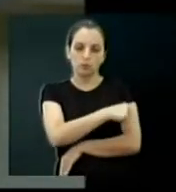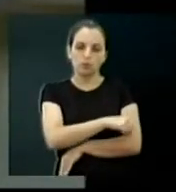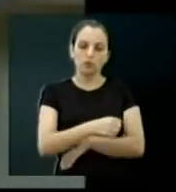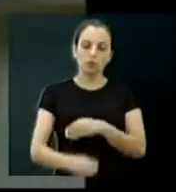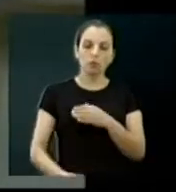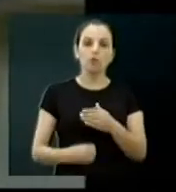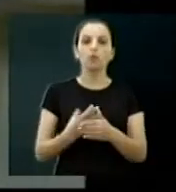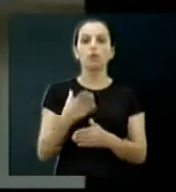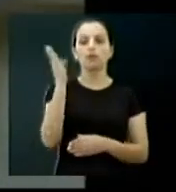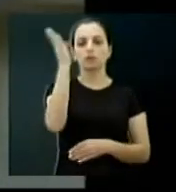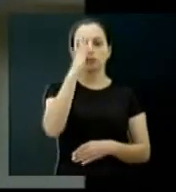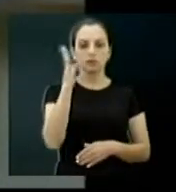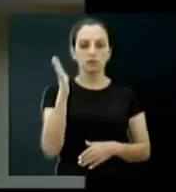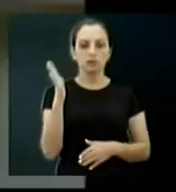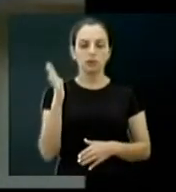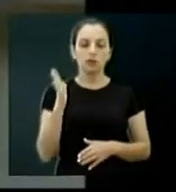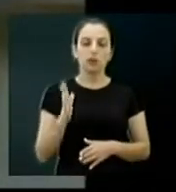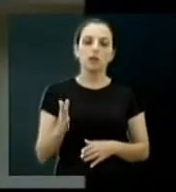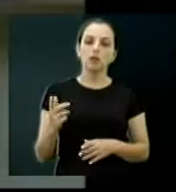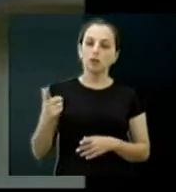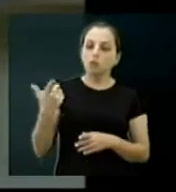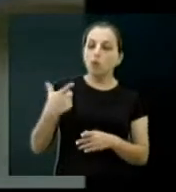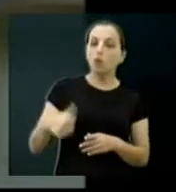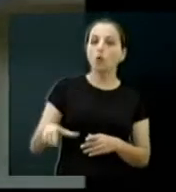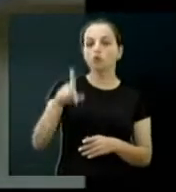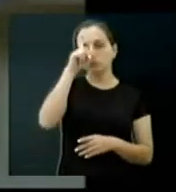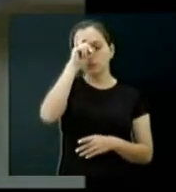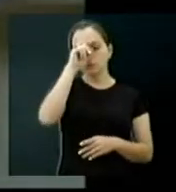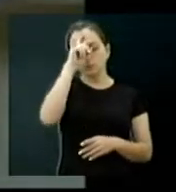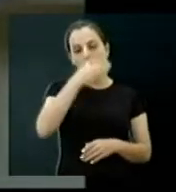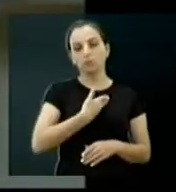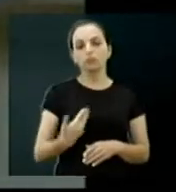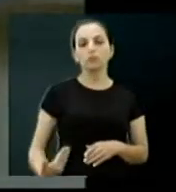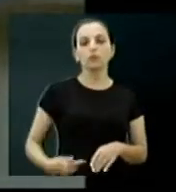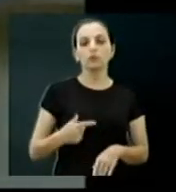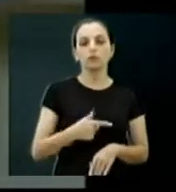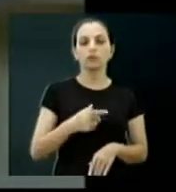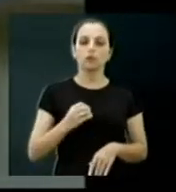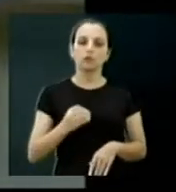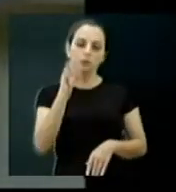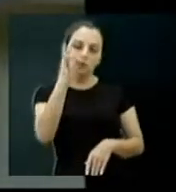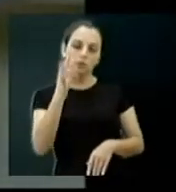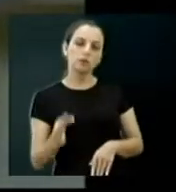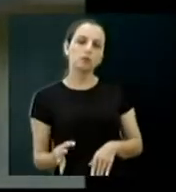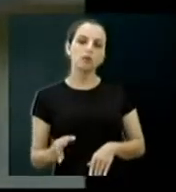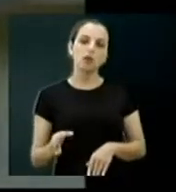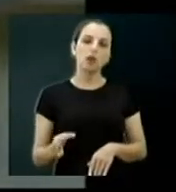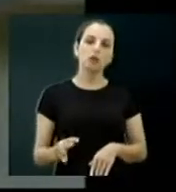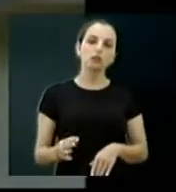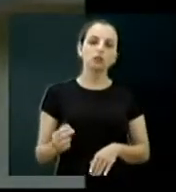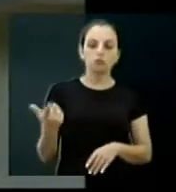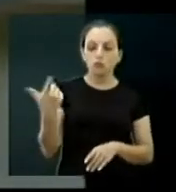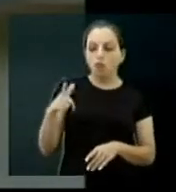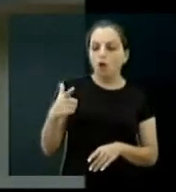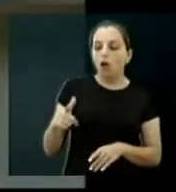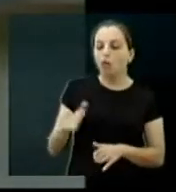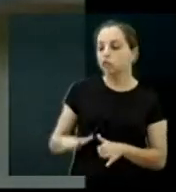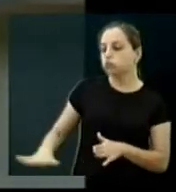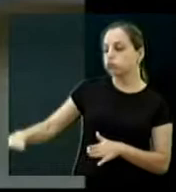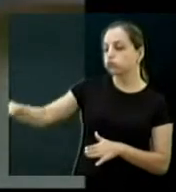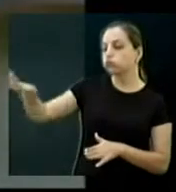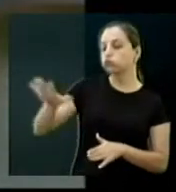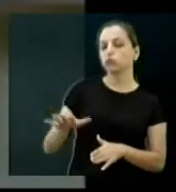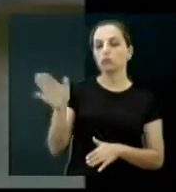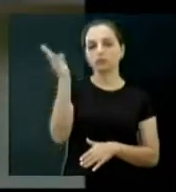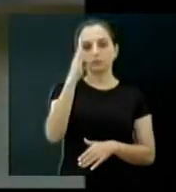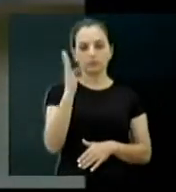escala maior. Em alguns hospitais públicos, 70% dos pacientes vêm de fora, de Goiás, de Minas, da Bahia, do Piauí, do Maranhão.